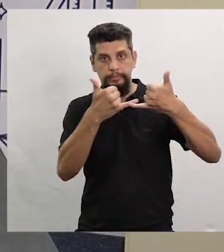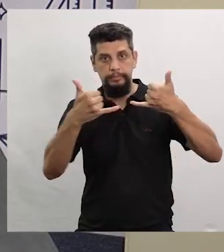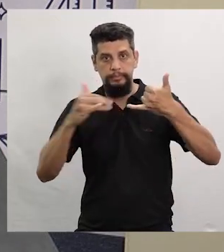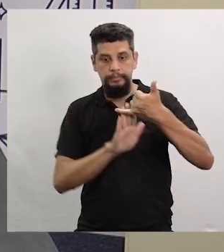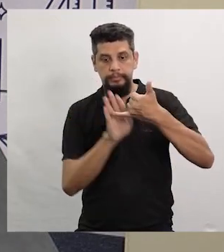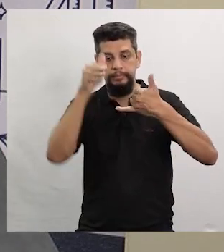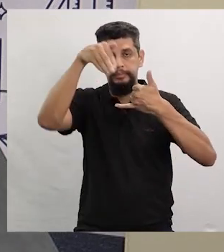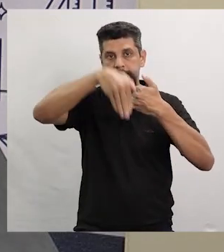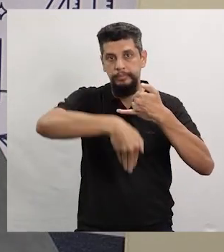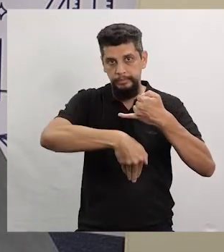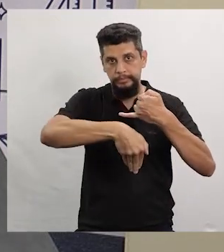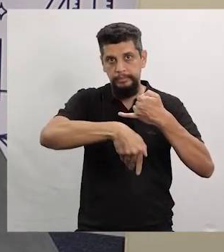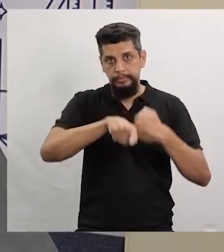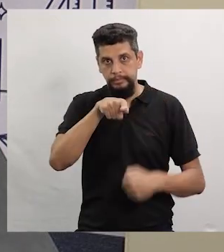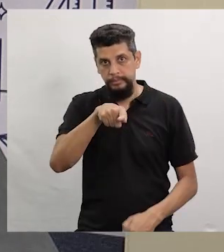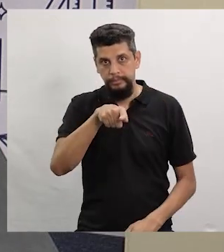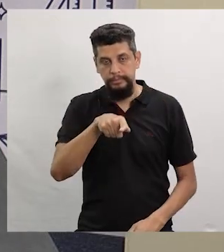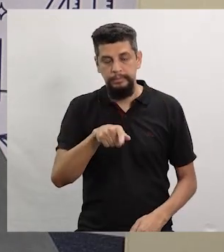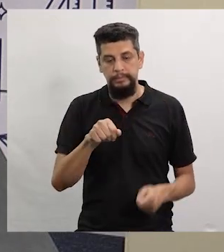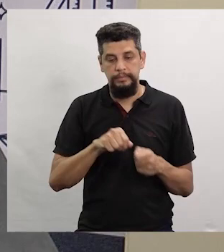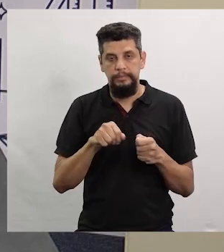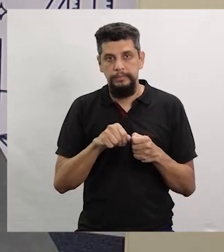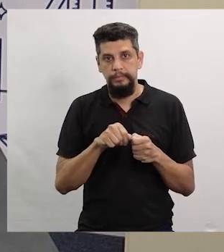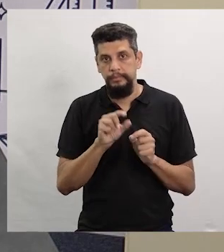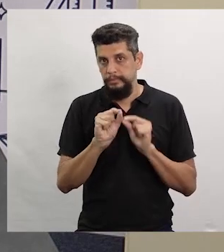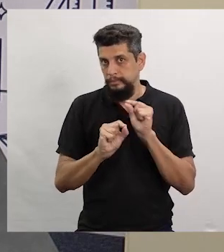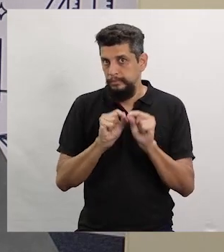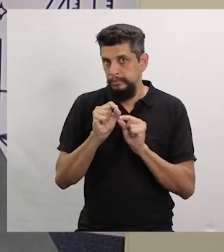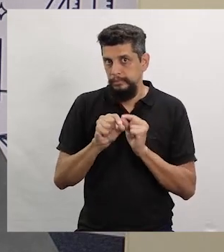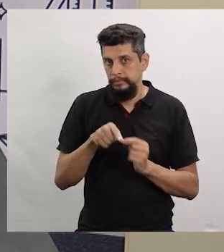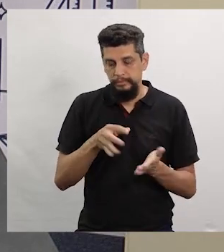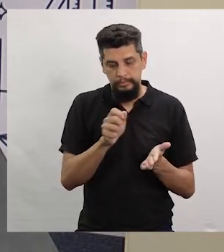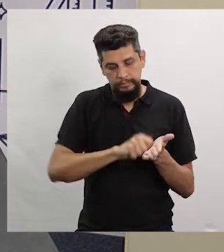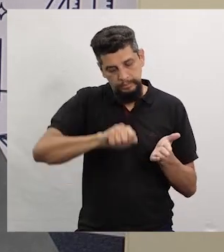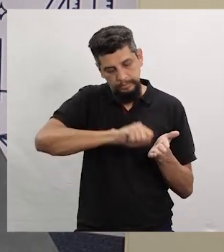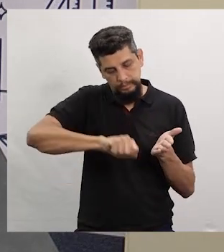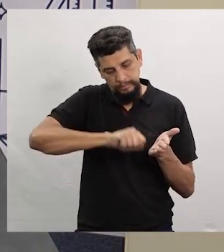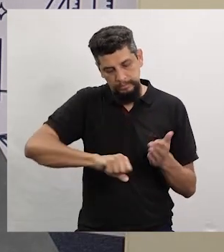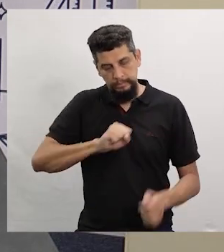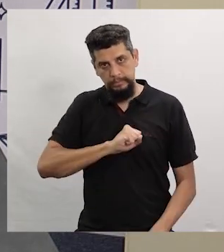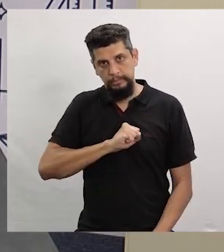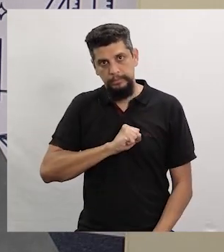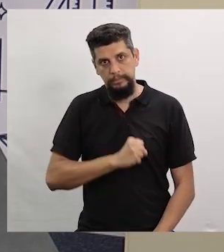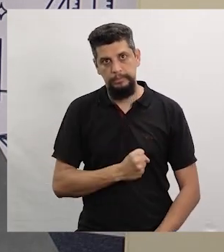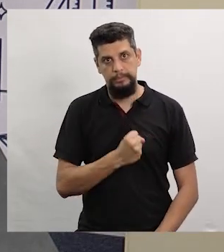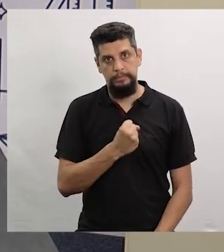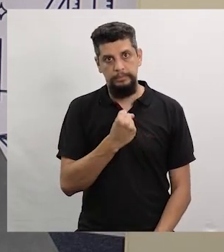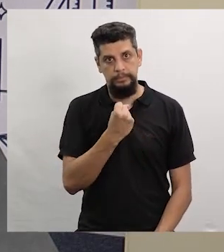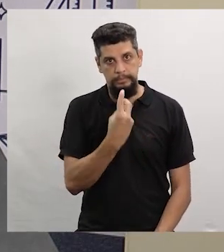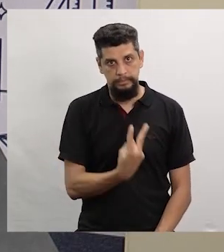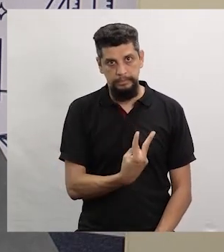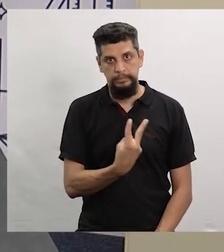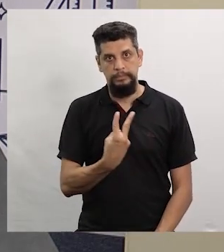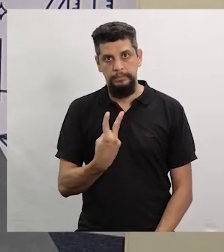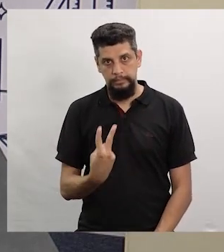uma linha aí nós vamos fazer o quê vamos escrever aula